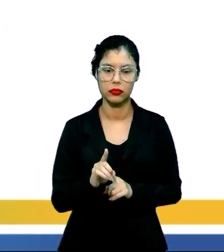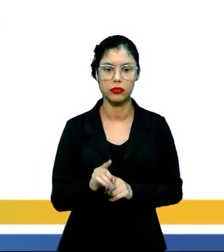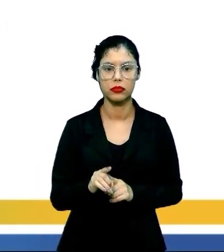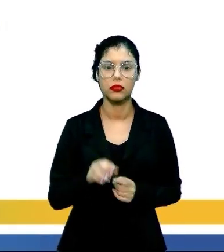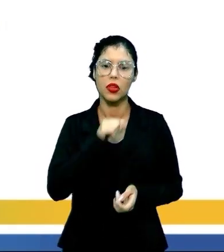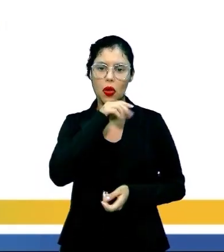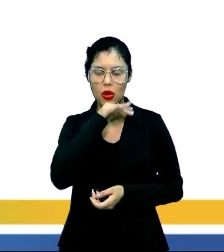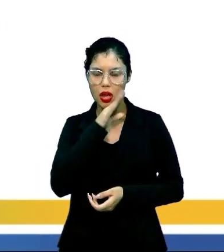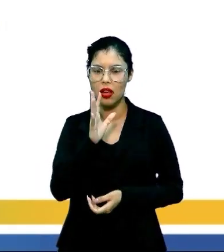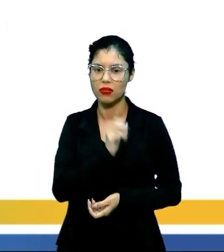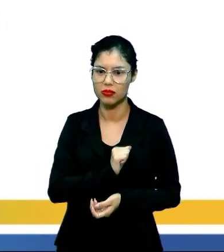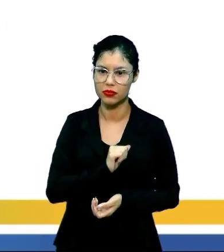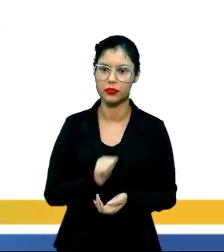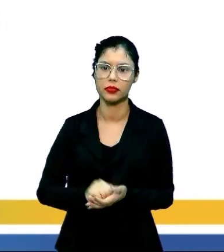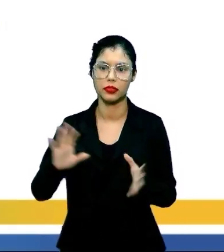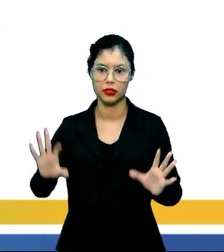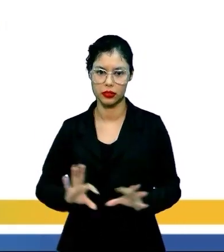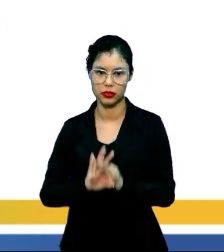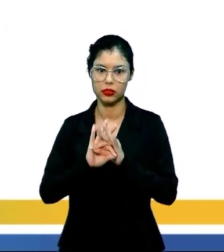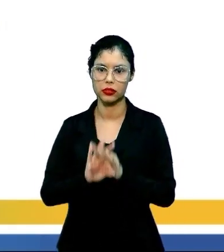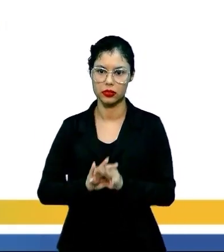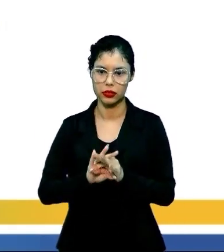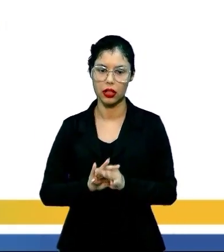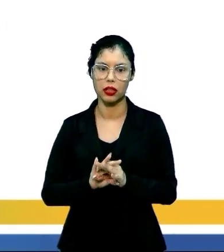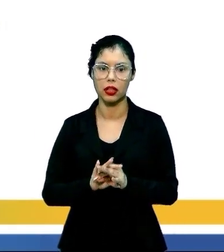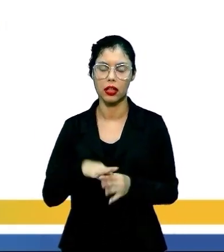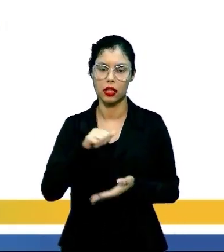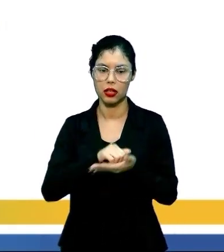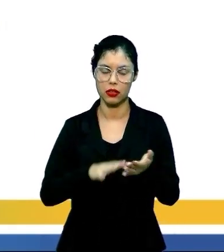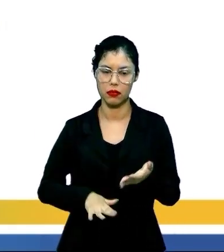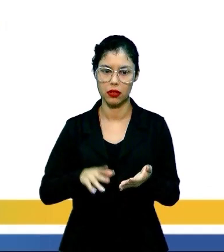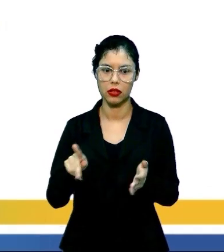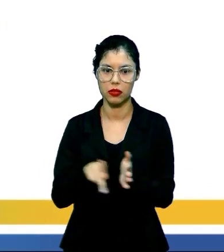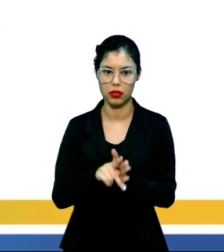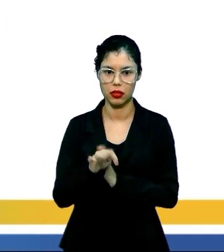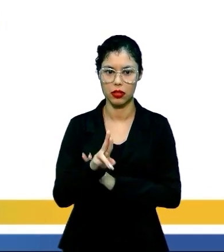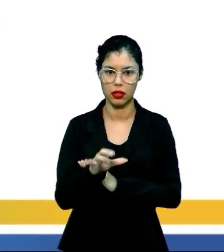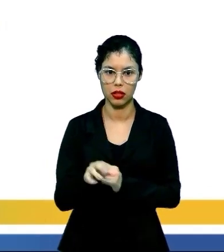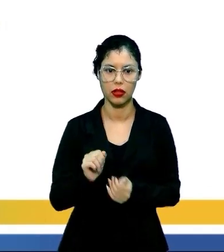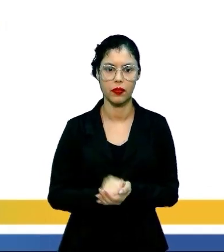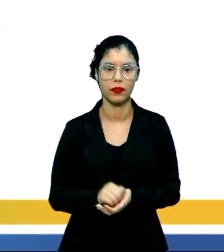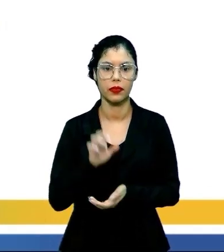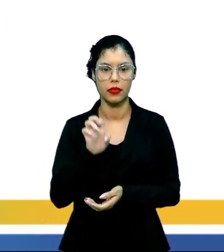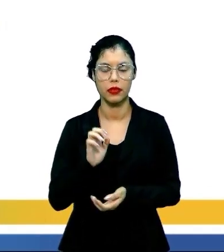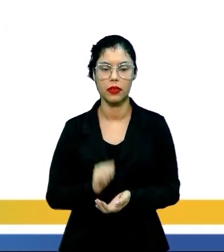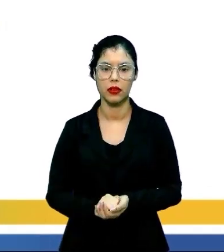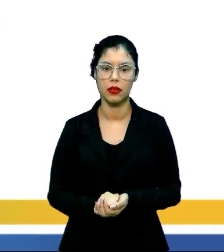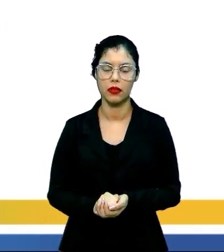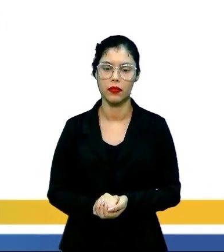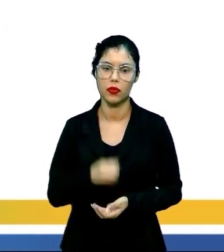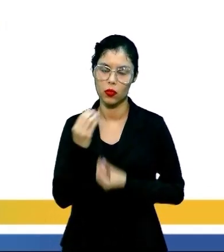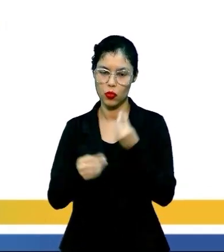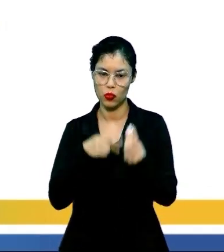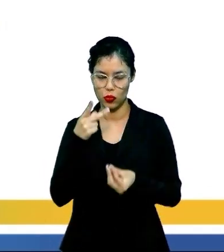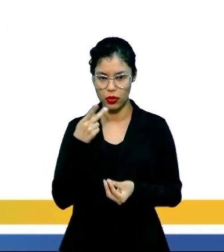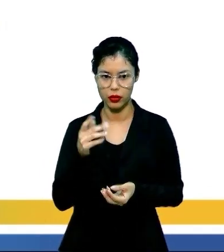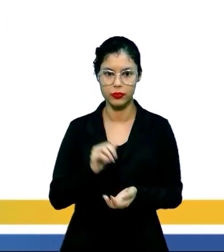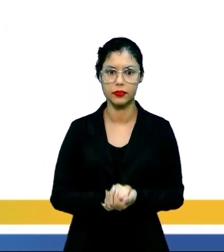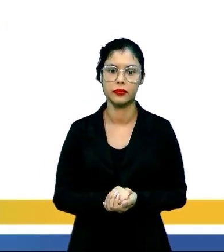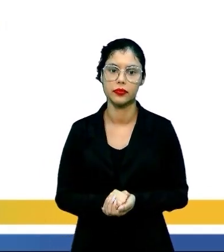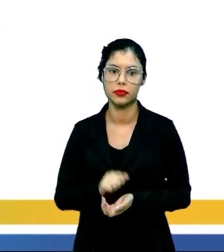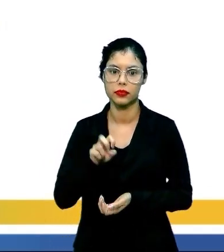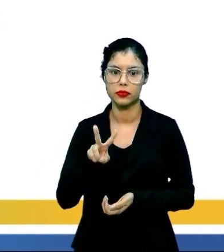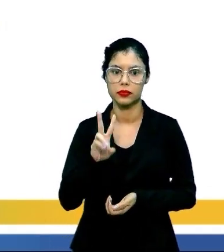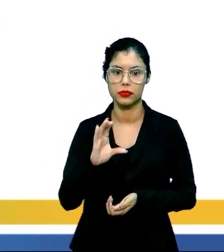Frustração amorosa canalizada para as atividades intelectuais. E letra E, ou E, como você preferir